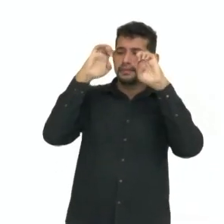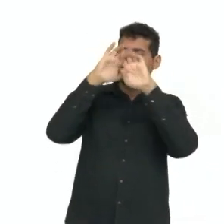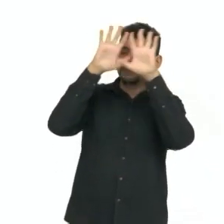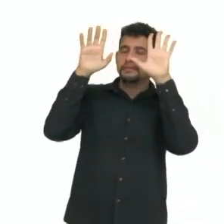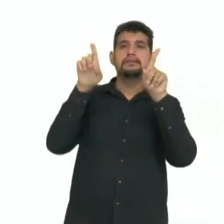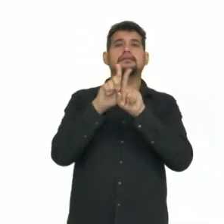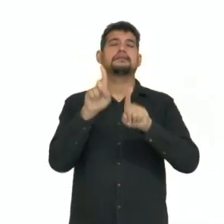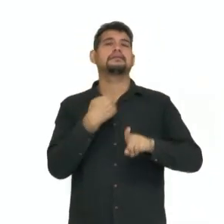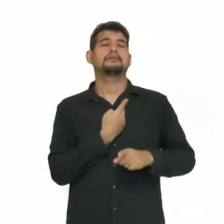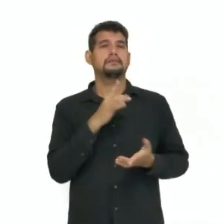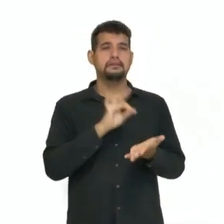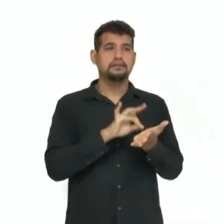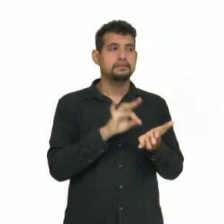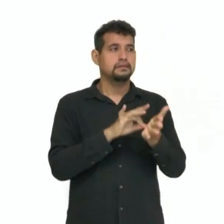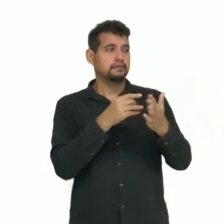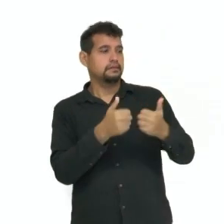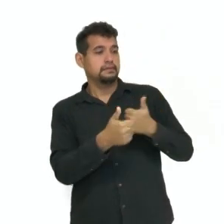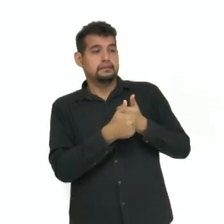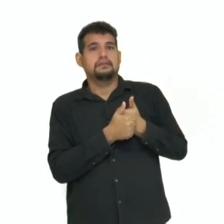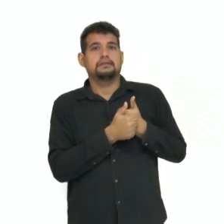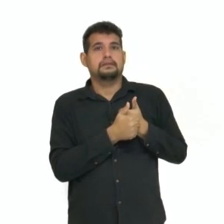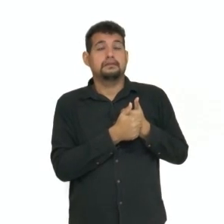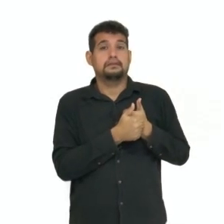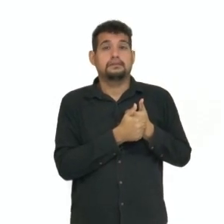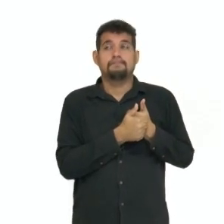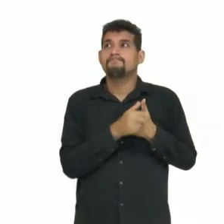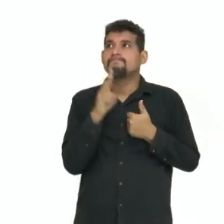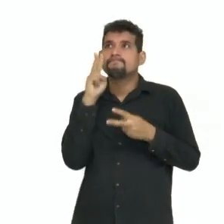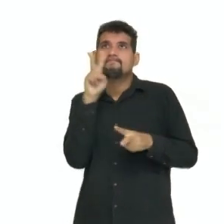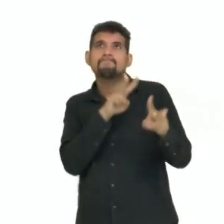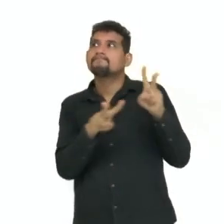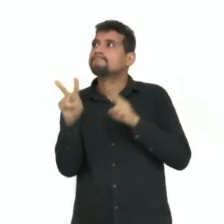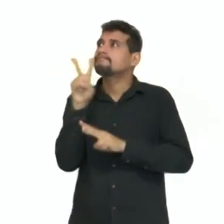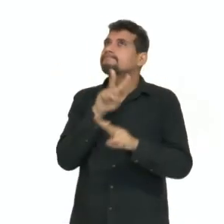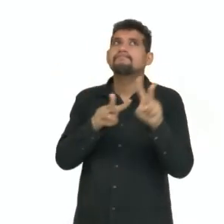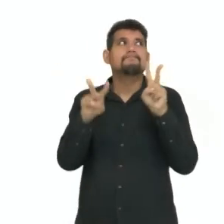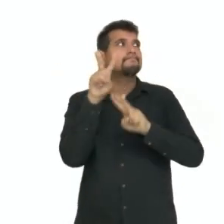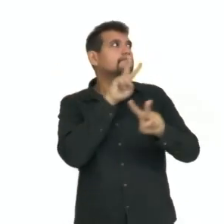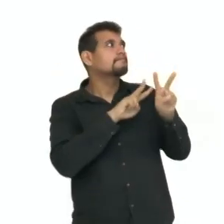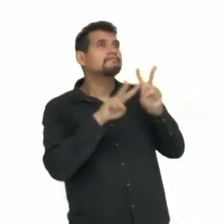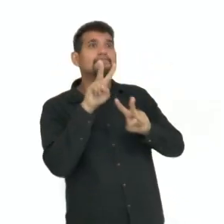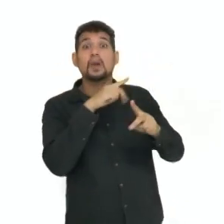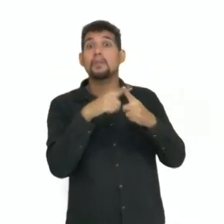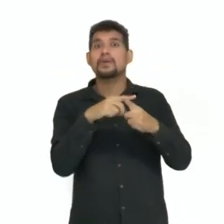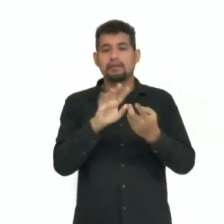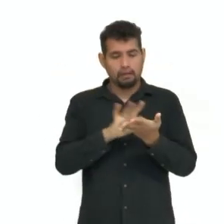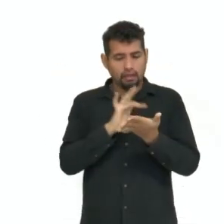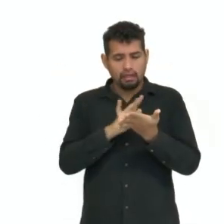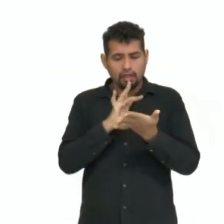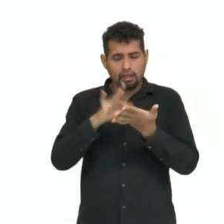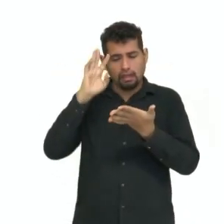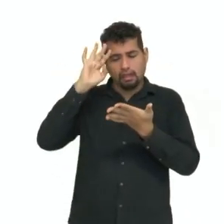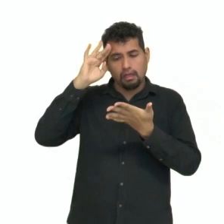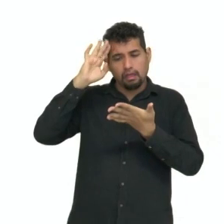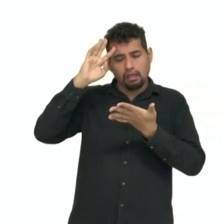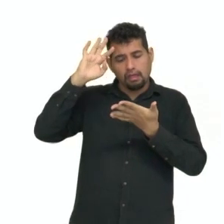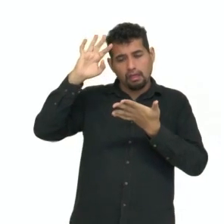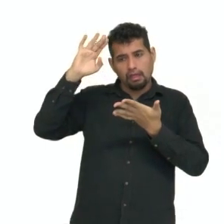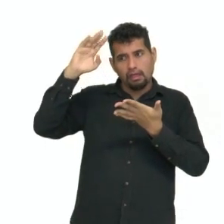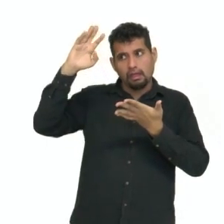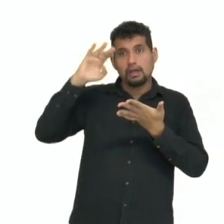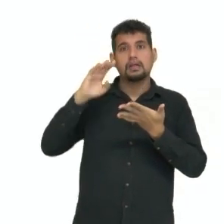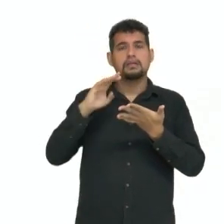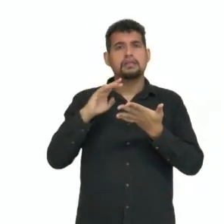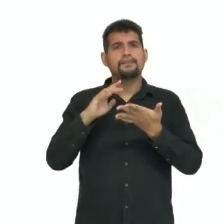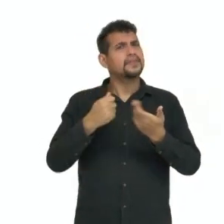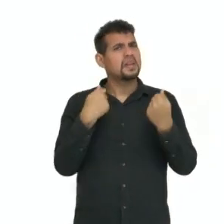da nossa realidade mais próxima, mais tangível. Isto quer dizer que devemos desligar todos os